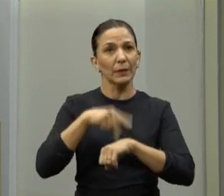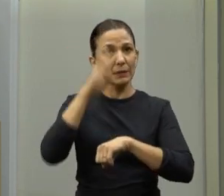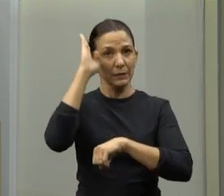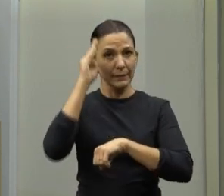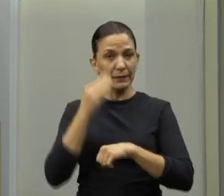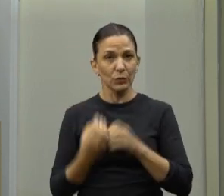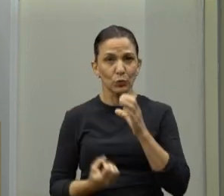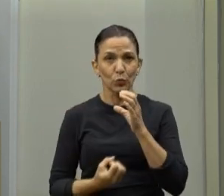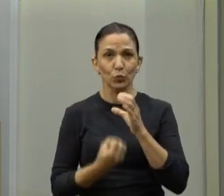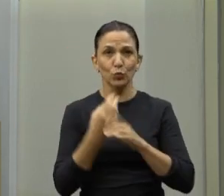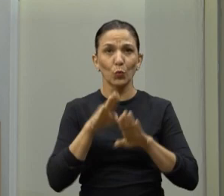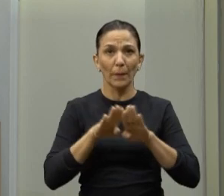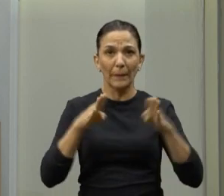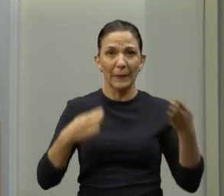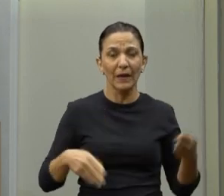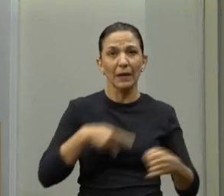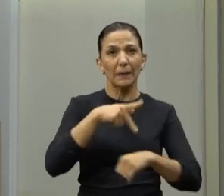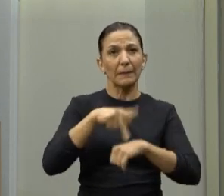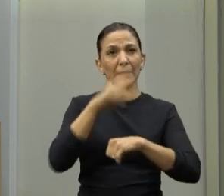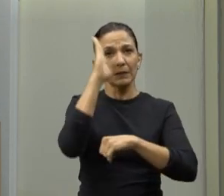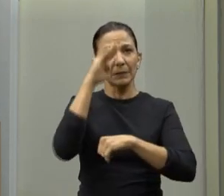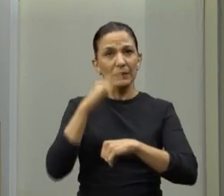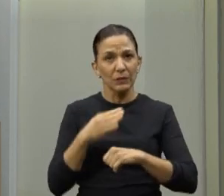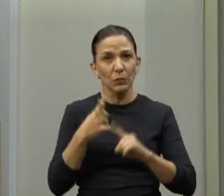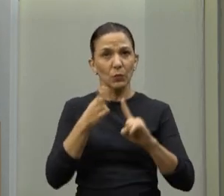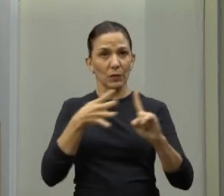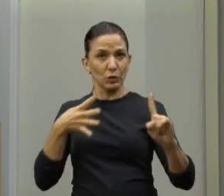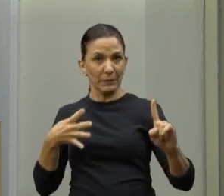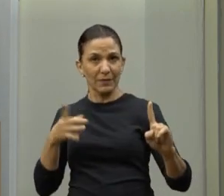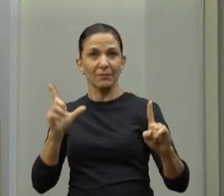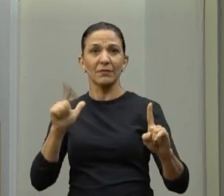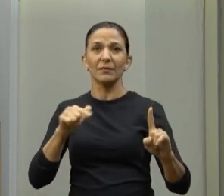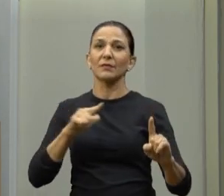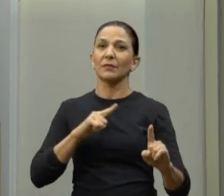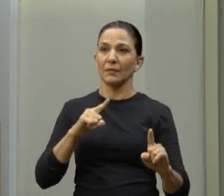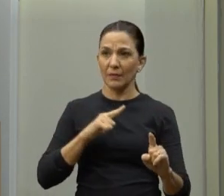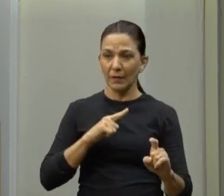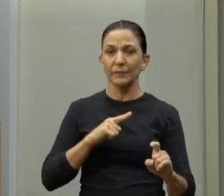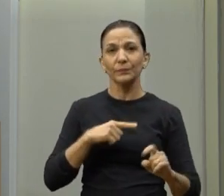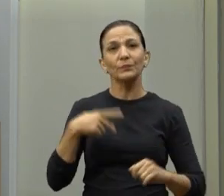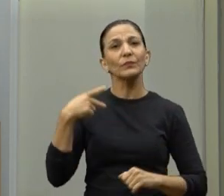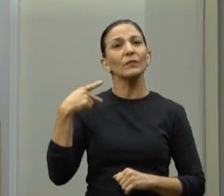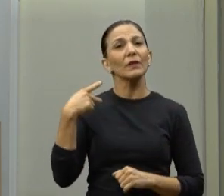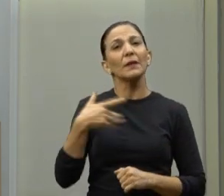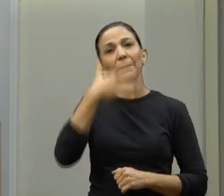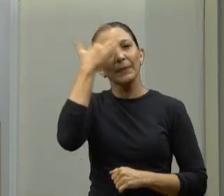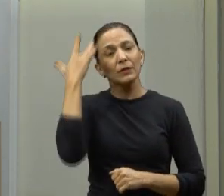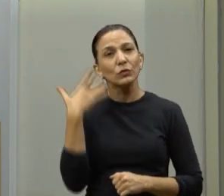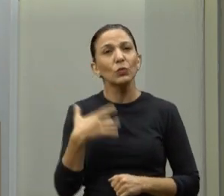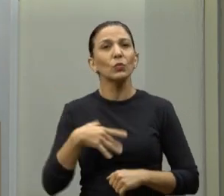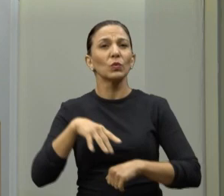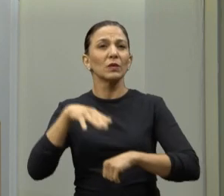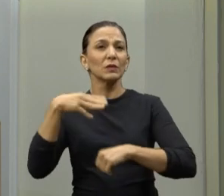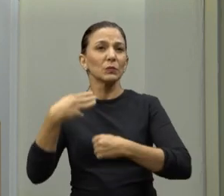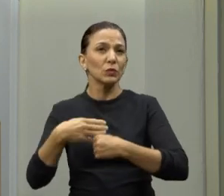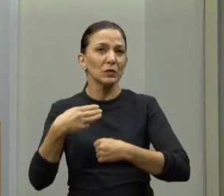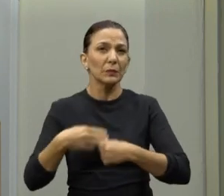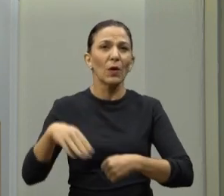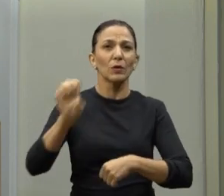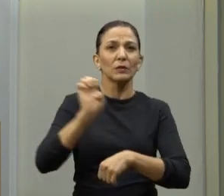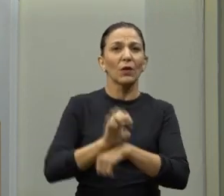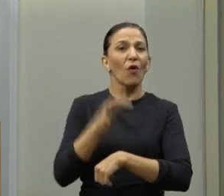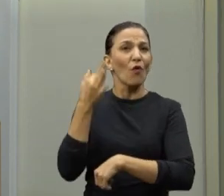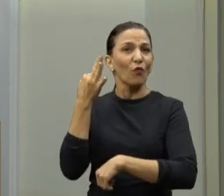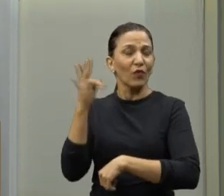lançamos a bancada Nacional LGBT né a bancada composta por parlamentares municipais estaduais e Federais